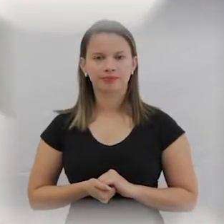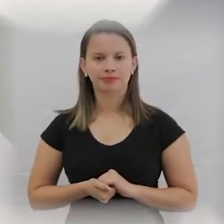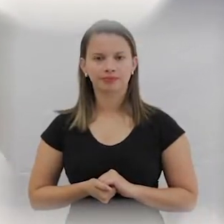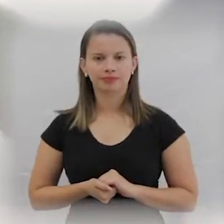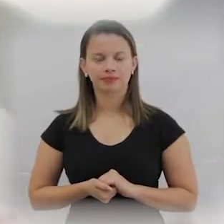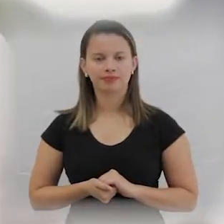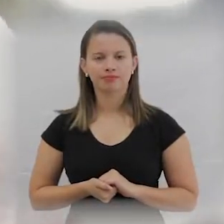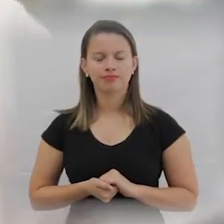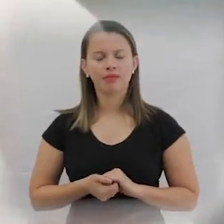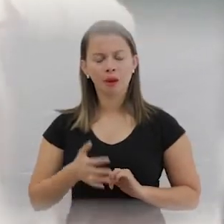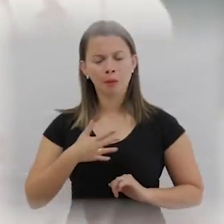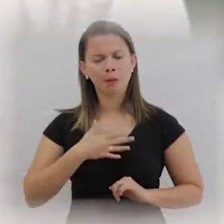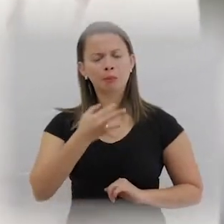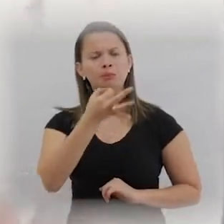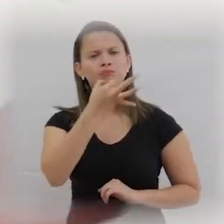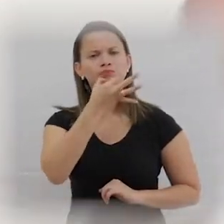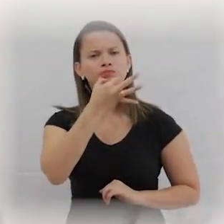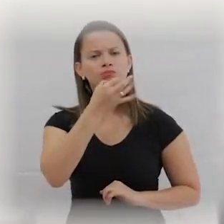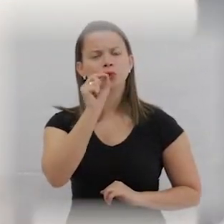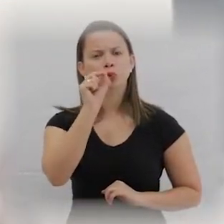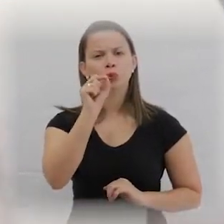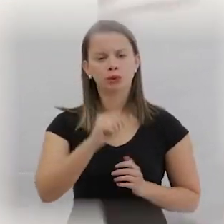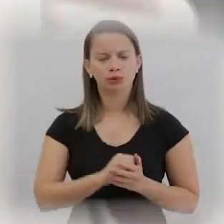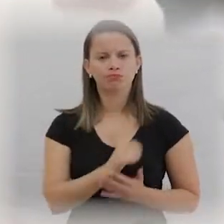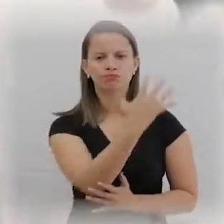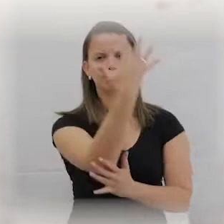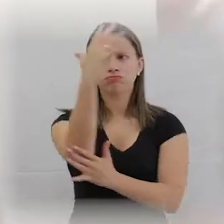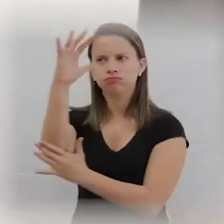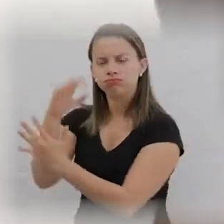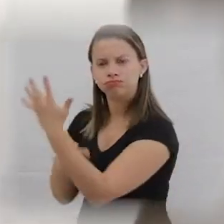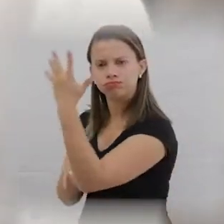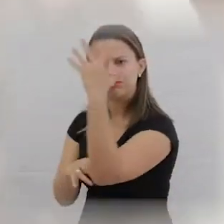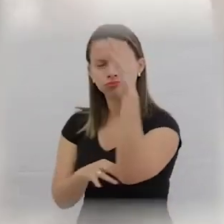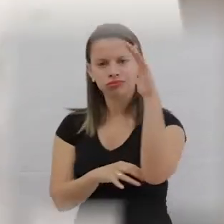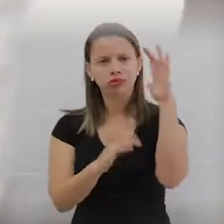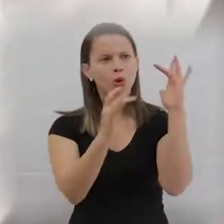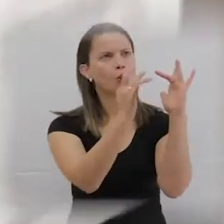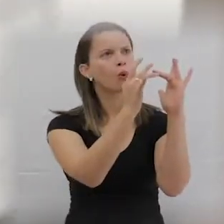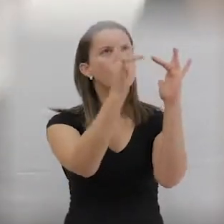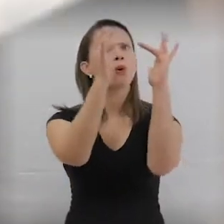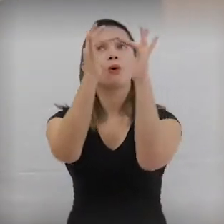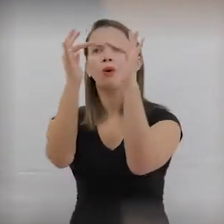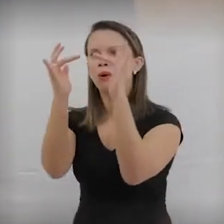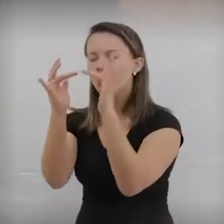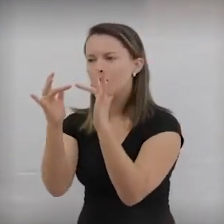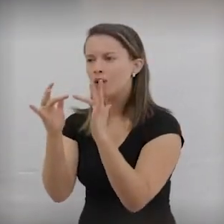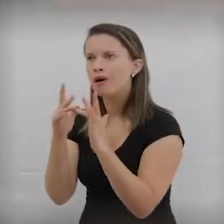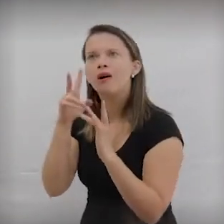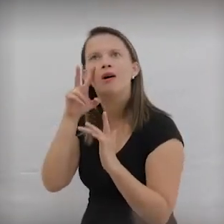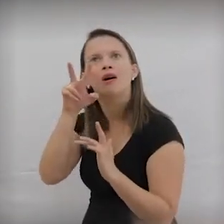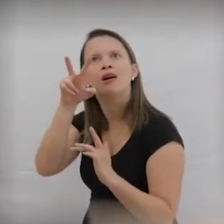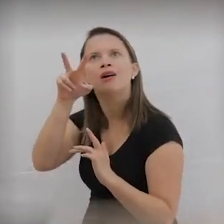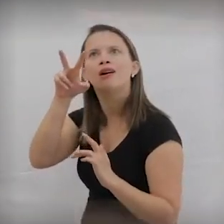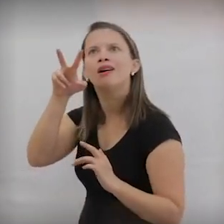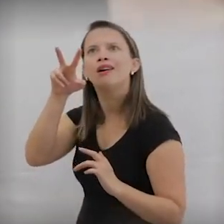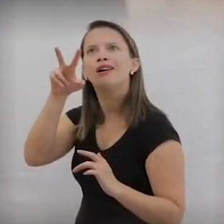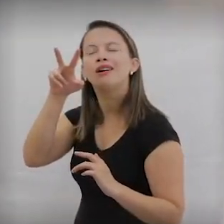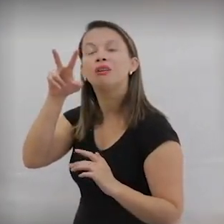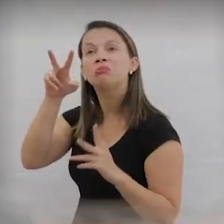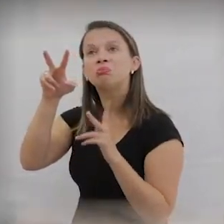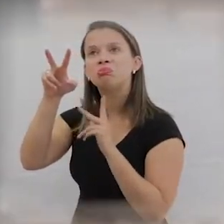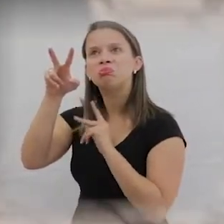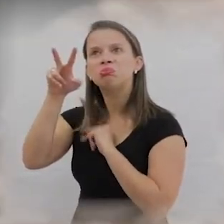A primeira sugestão é contato com a natureza. Tentar ver as coisas como se fosse o primeiro ser humano vendo